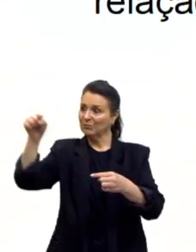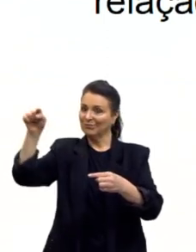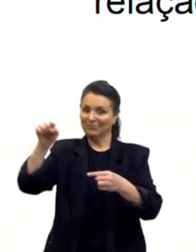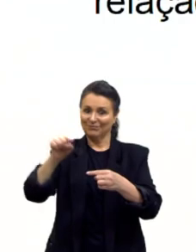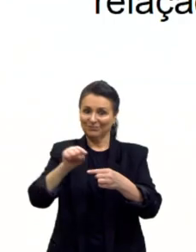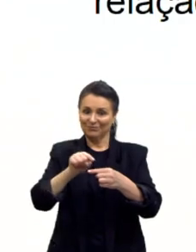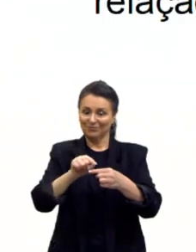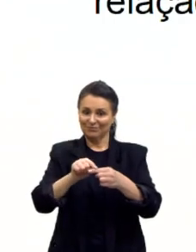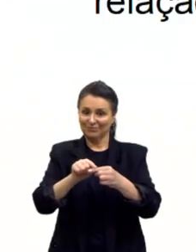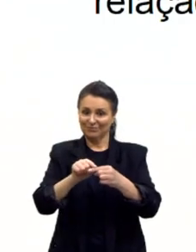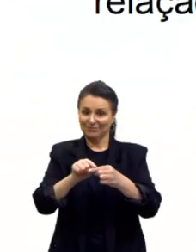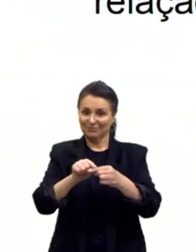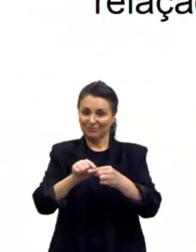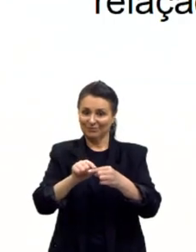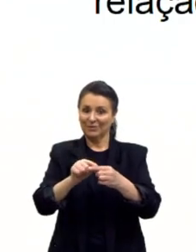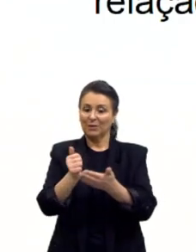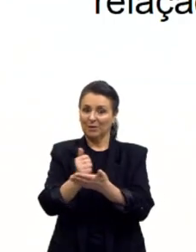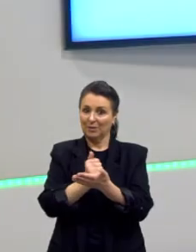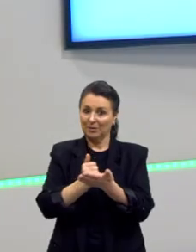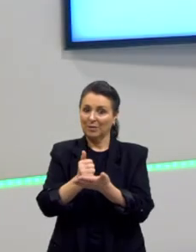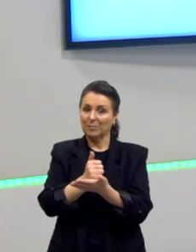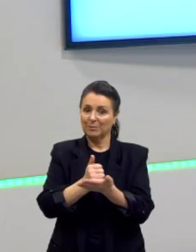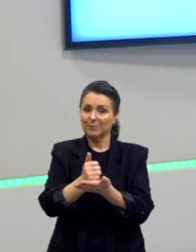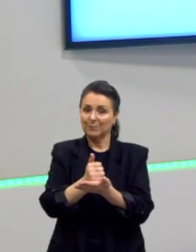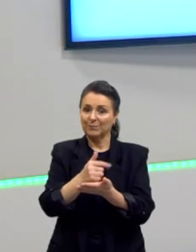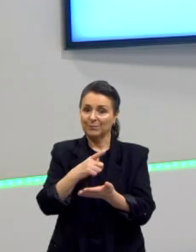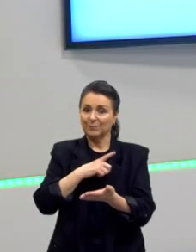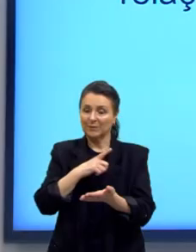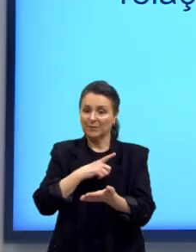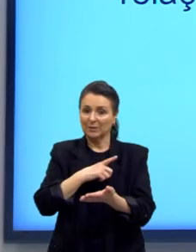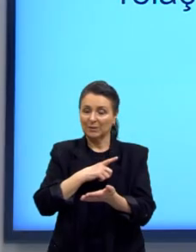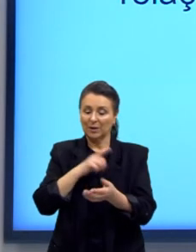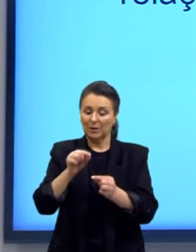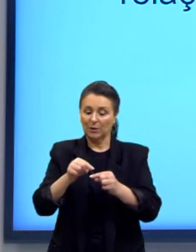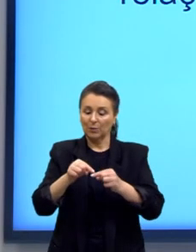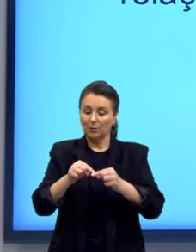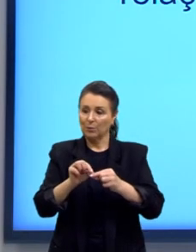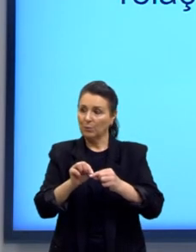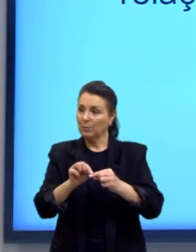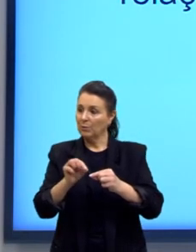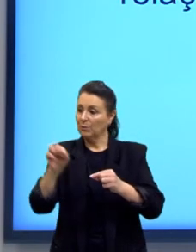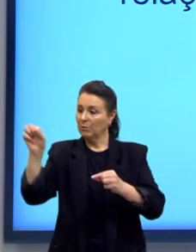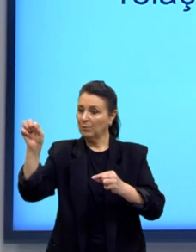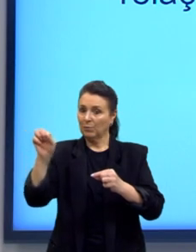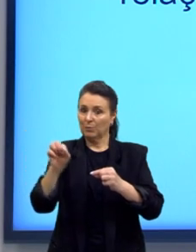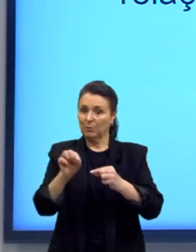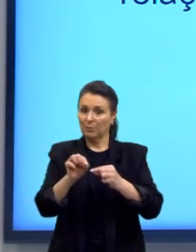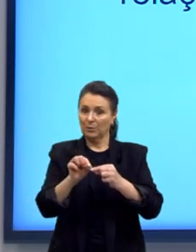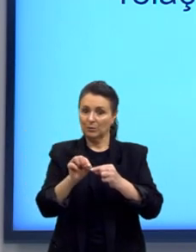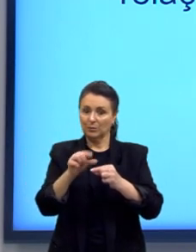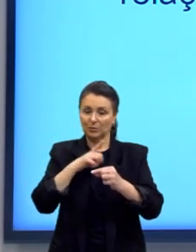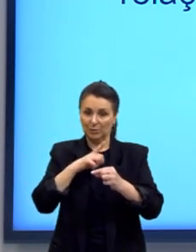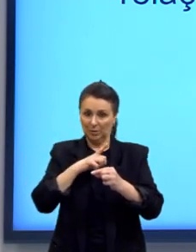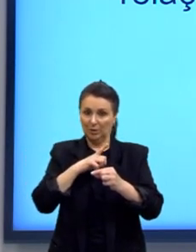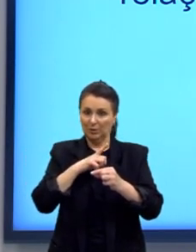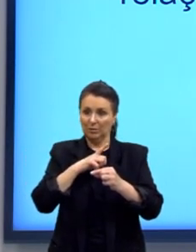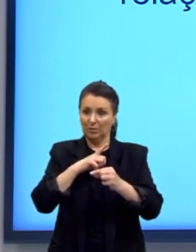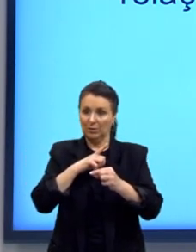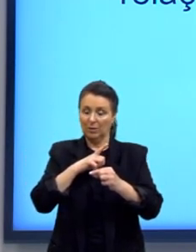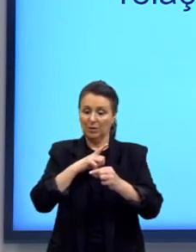é um pouco inclinado em relação a base né nós teríamos aqui o nosso eixo tá como sempre igual possui o